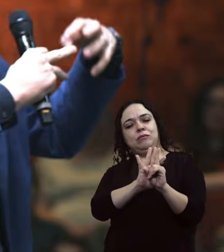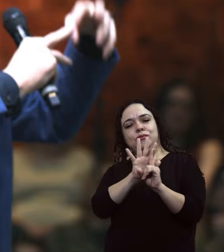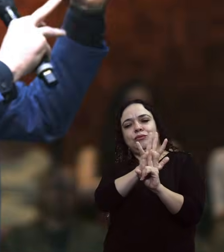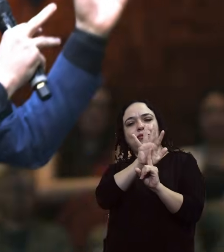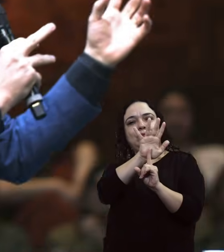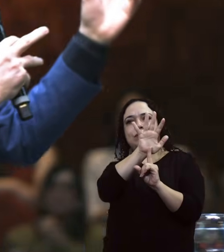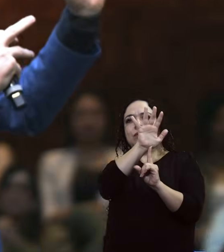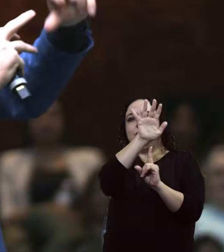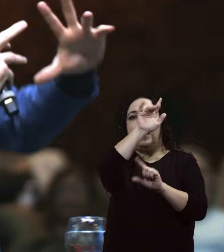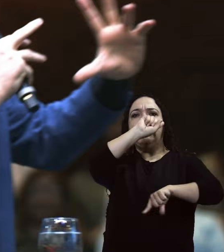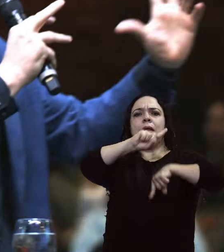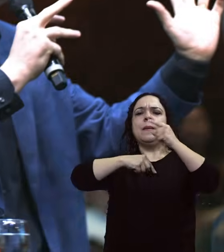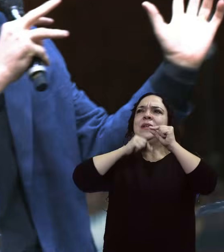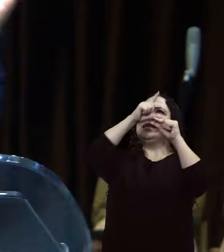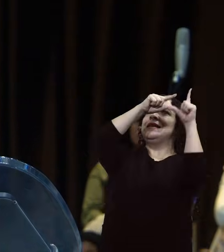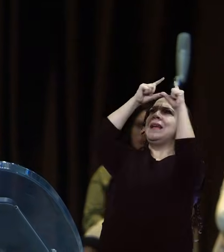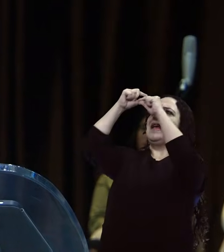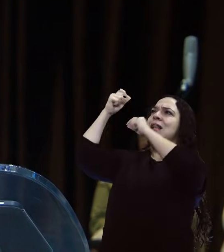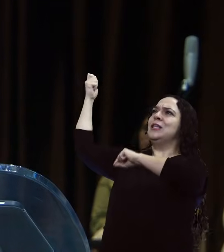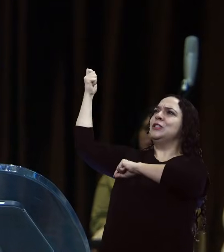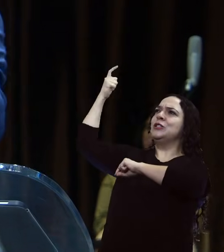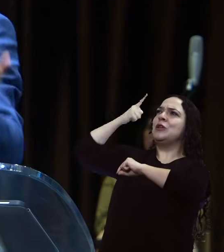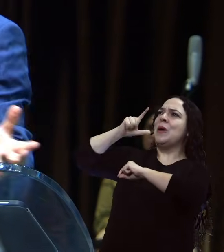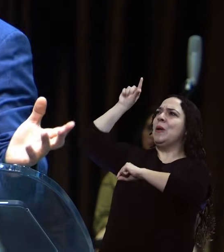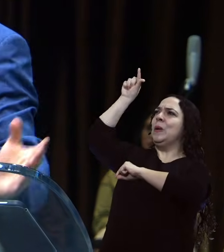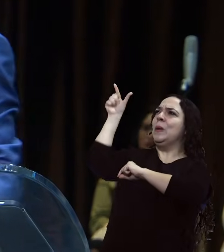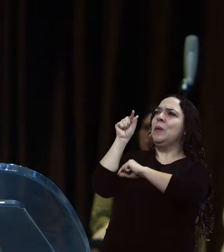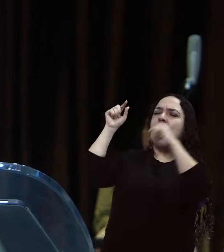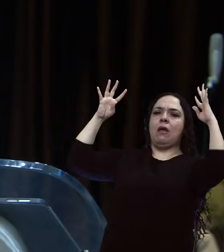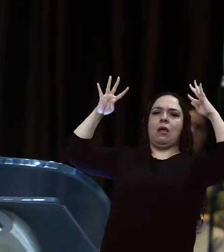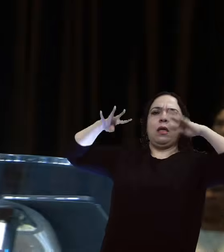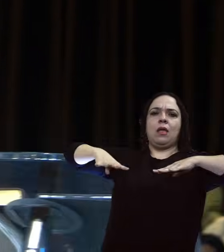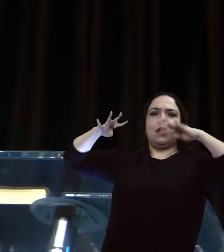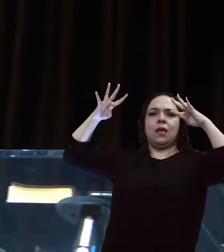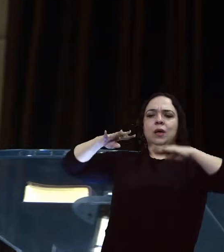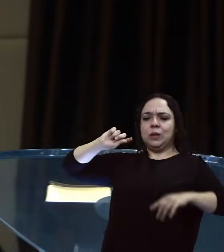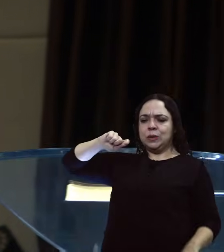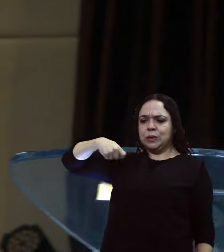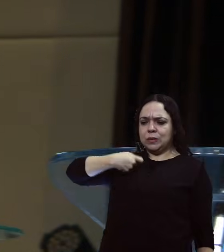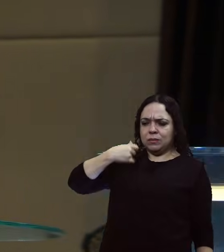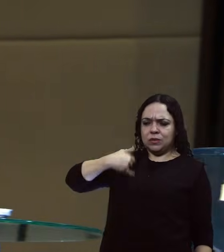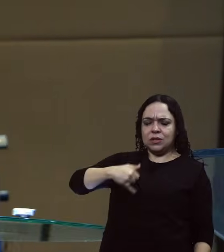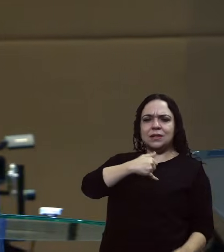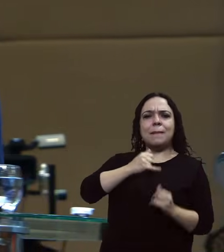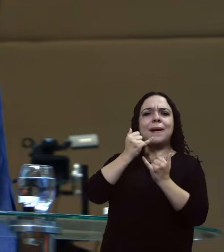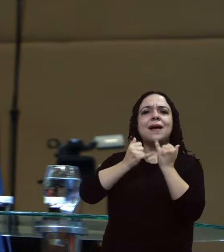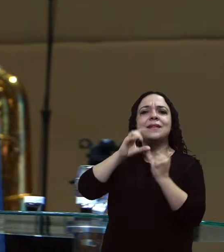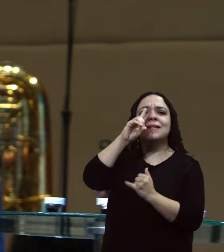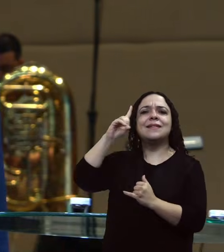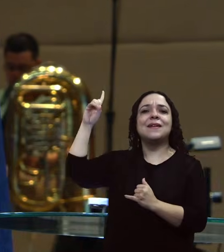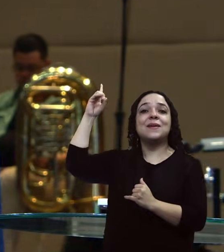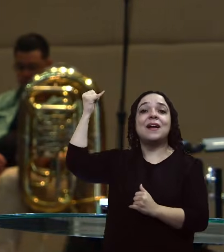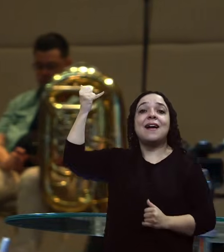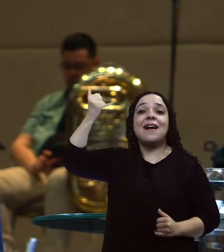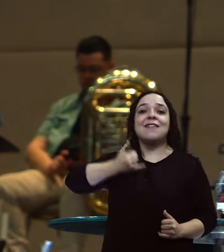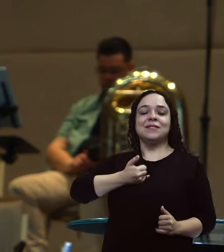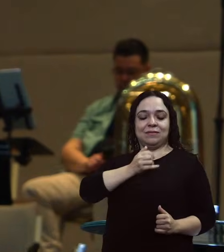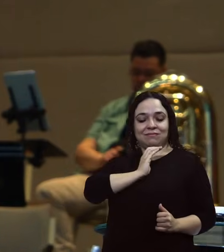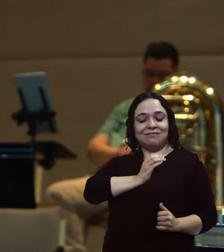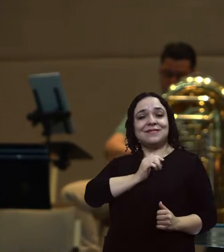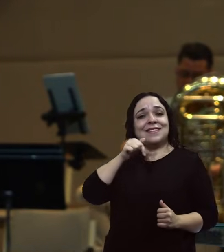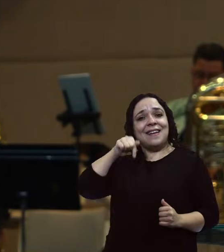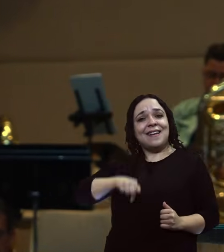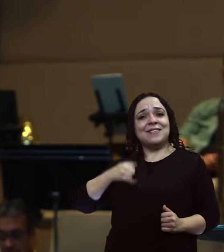com estrelas, o sol e a lua, e elas se prostram diante dele. E de alguma maneira Deus estava comunicando ao coração daquele